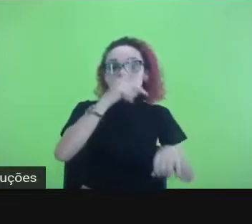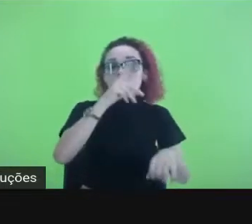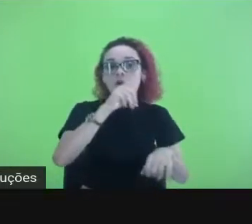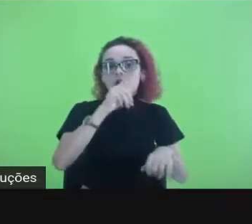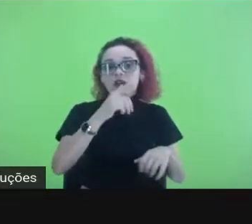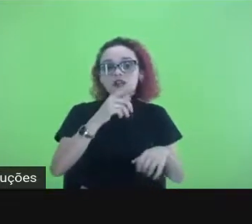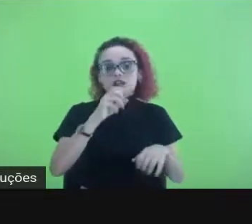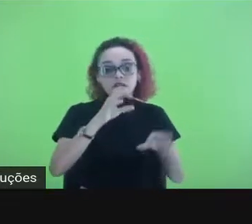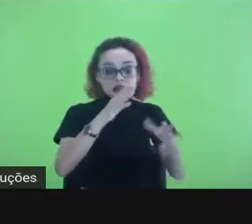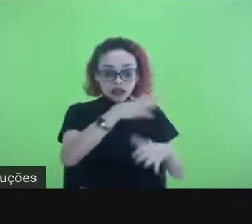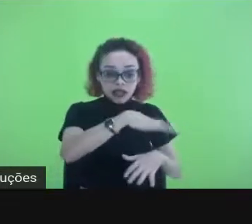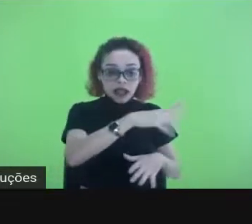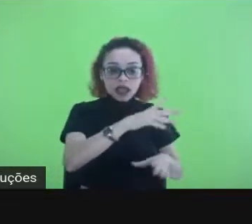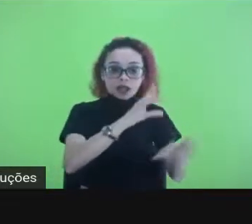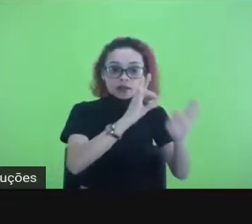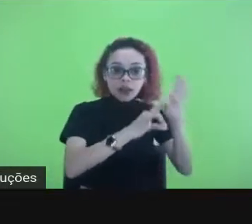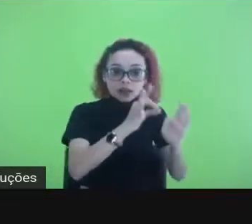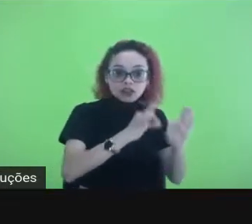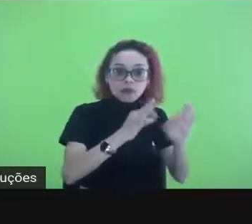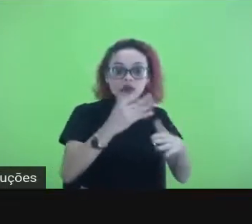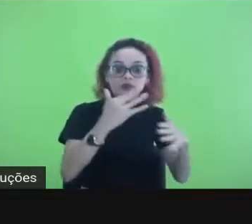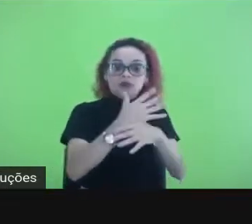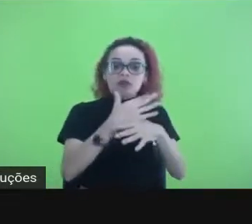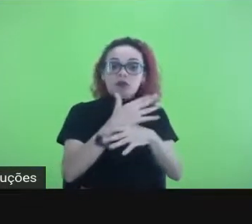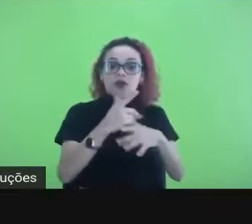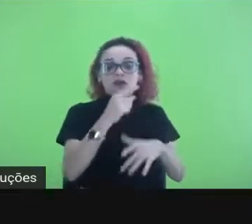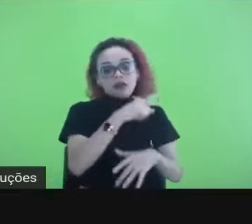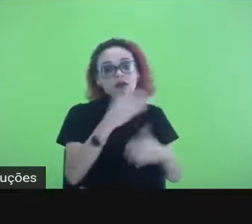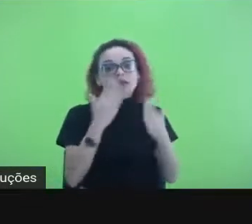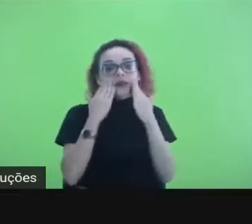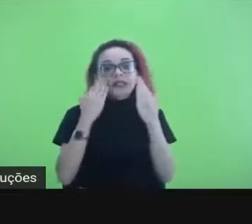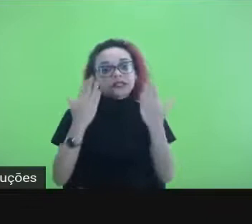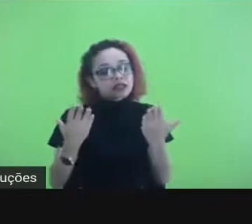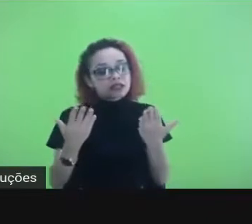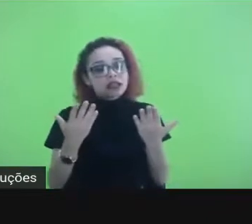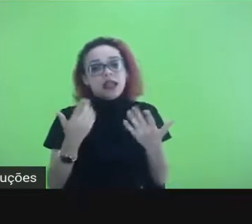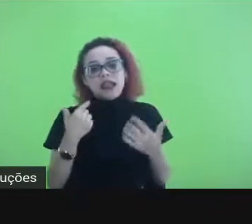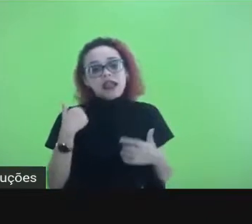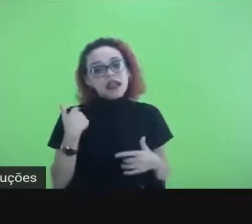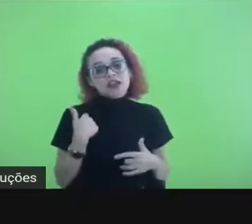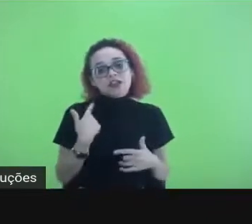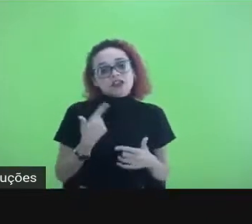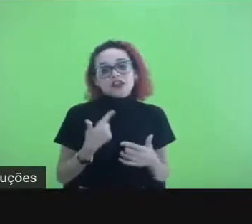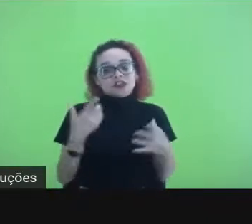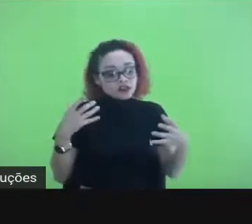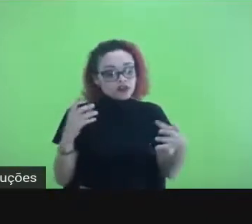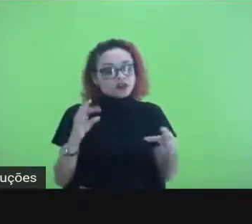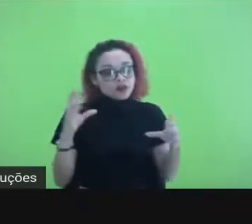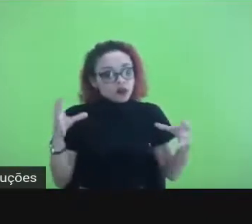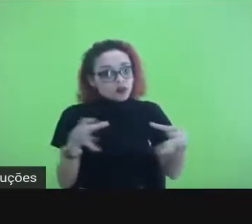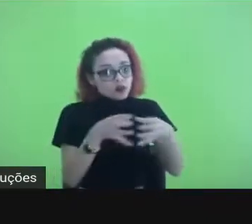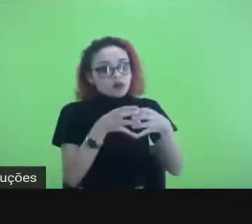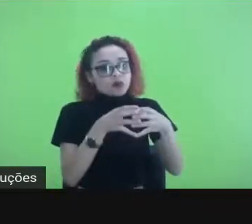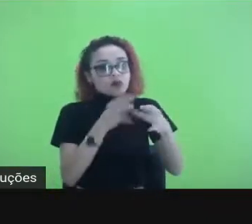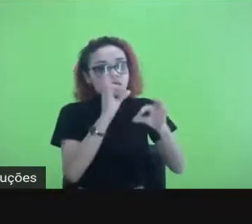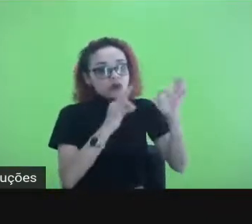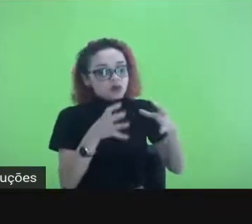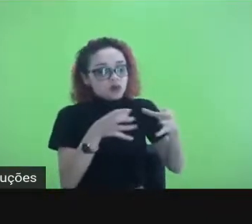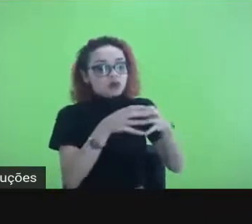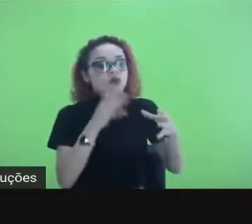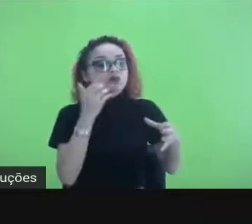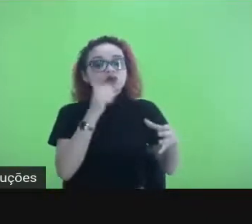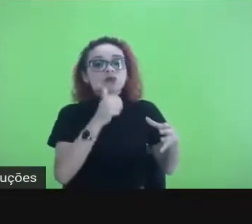de planejamento urbano, fazer uma apresentação lá. E aí, a gente formou um grupo de 5 mulheres negras, que ele